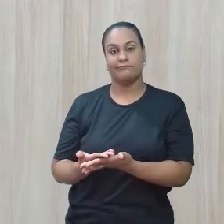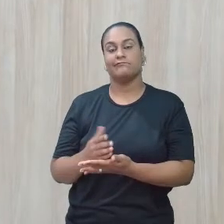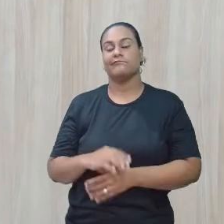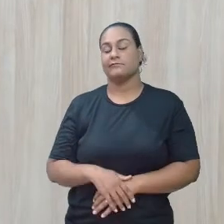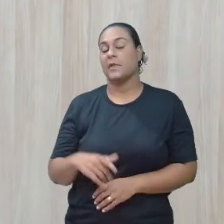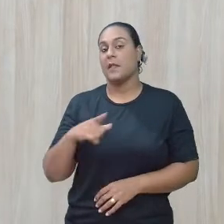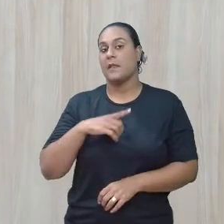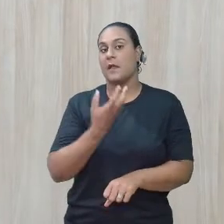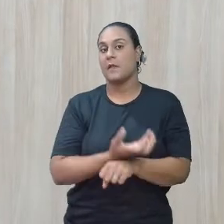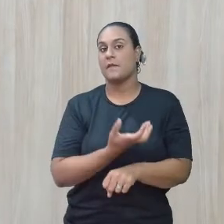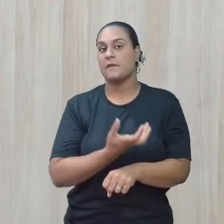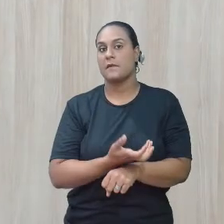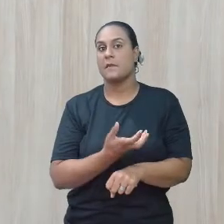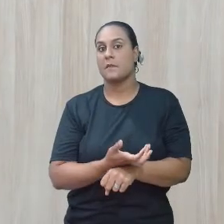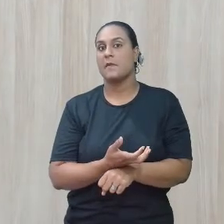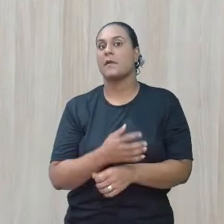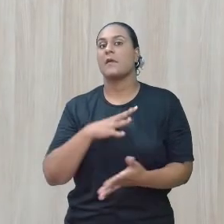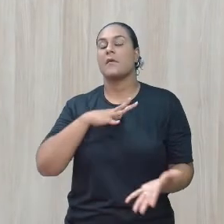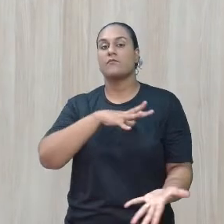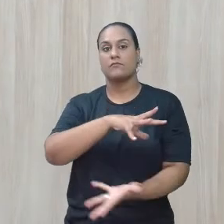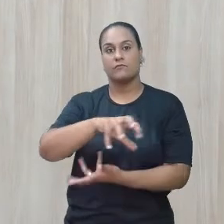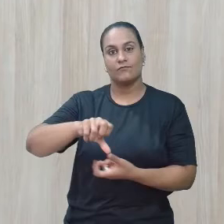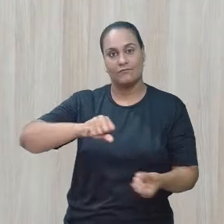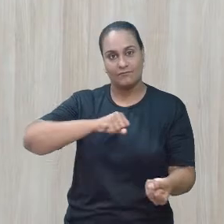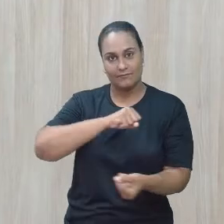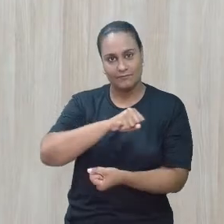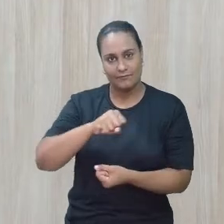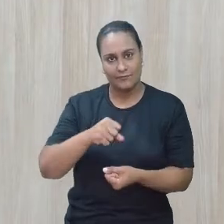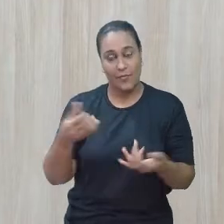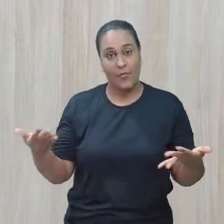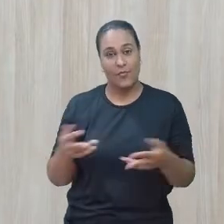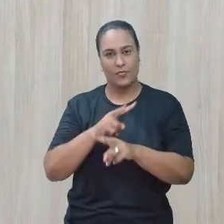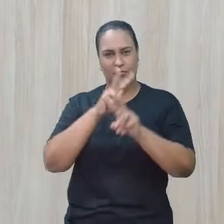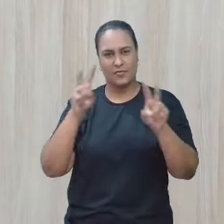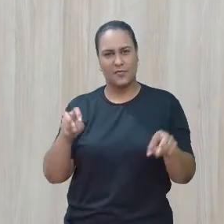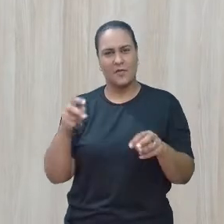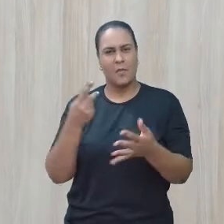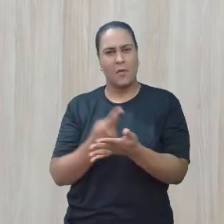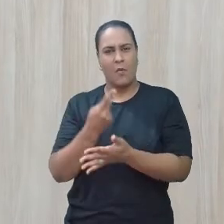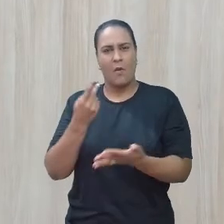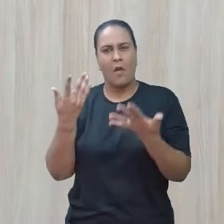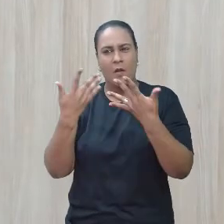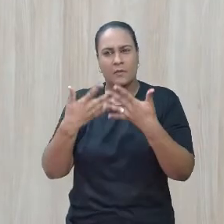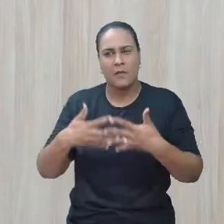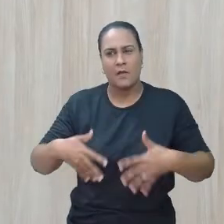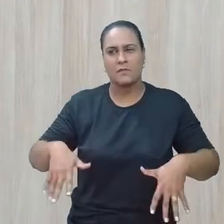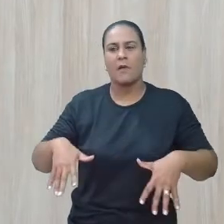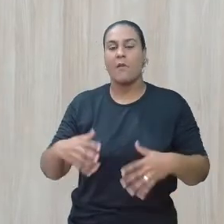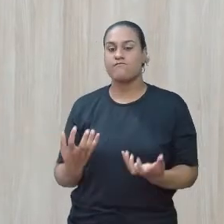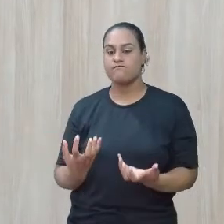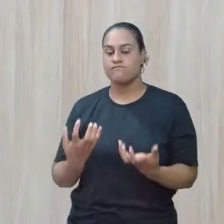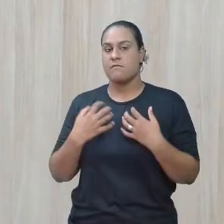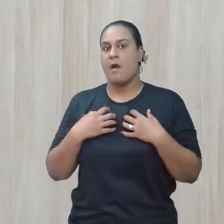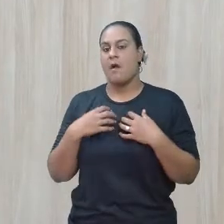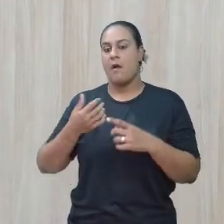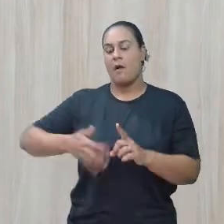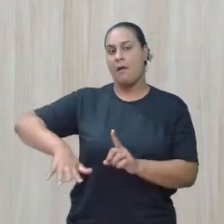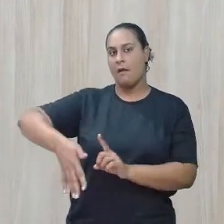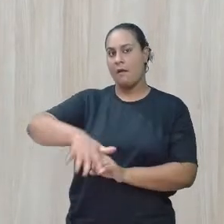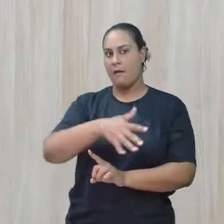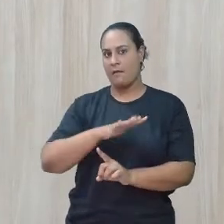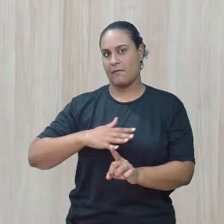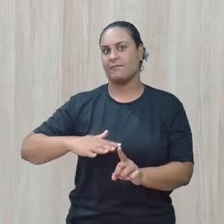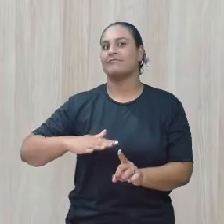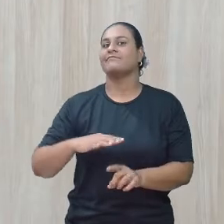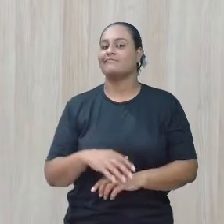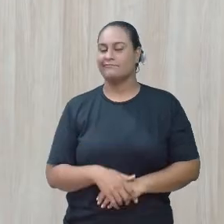a disciplina aí de sustentabilidade, hoje com o tema de fenômenos naturais e impactos ambientais,